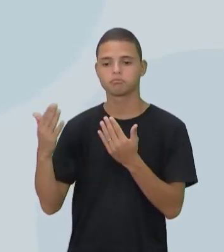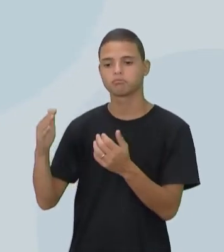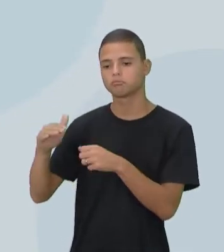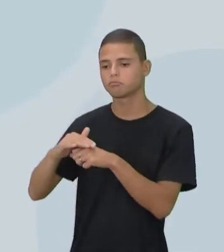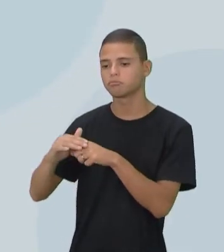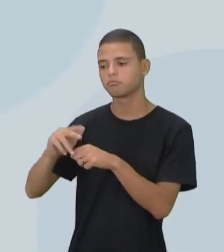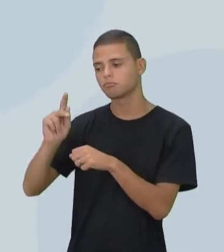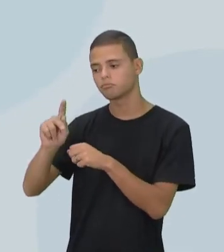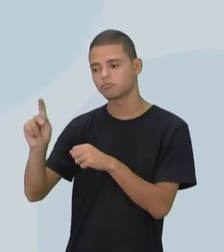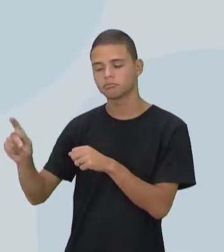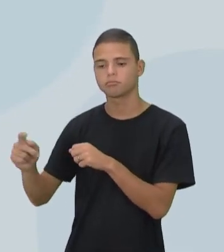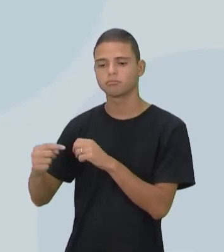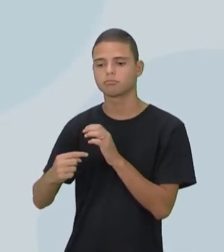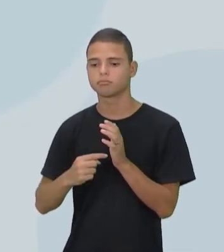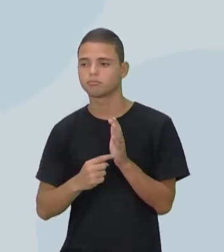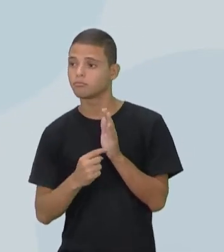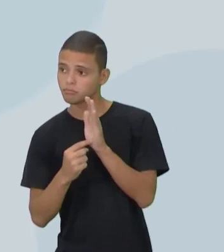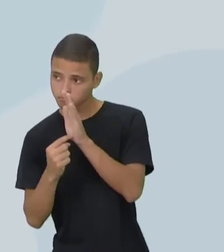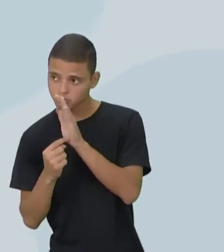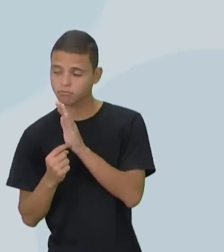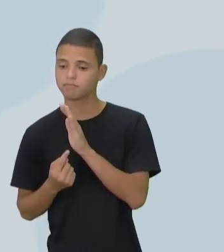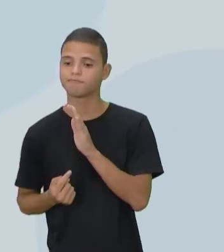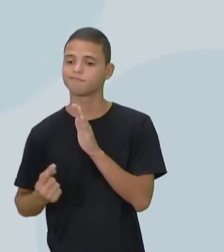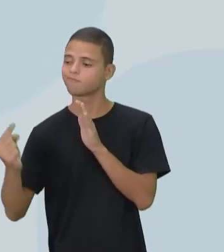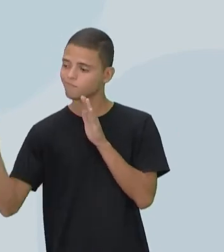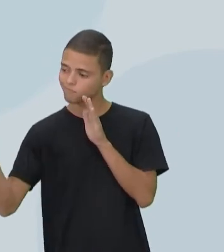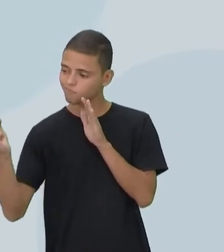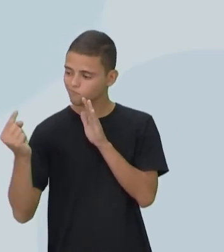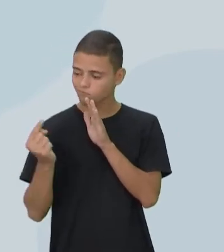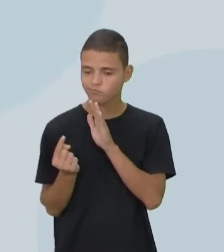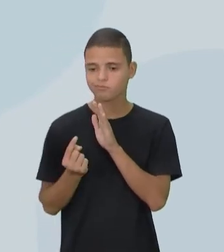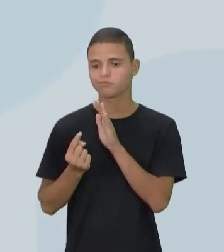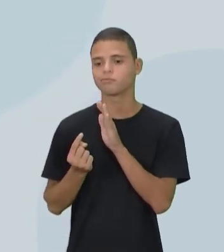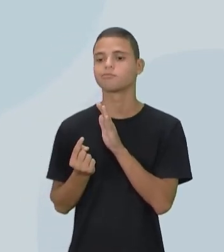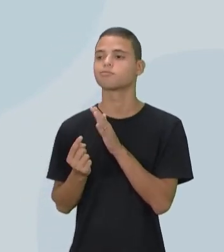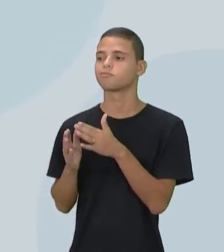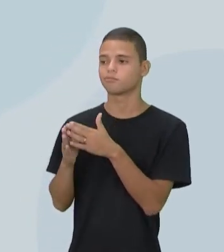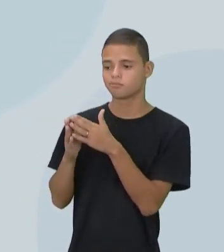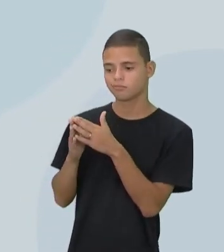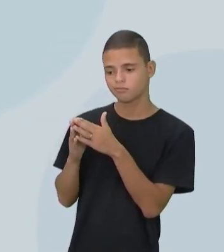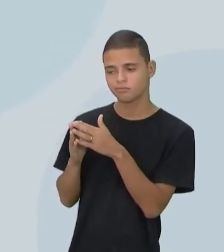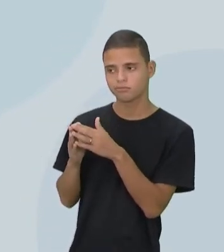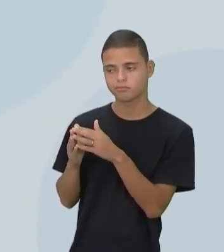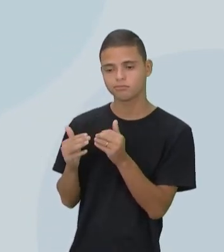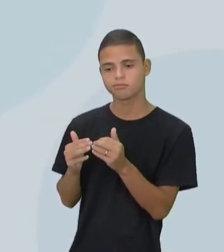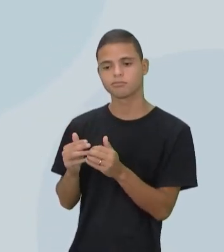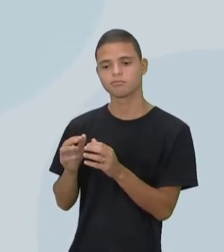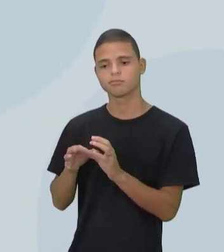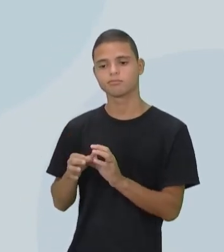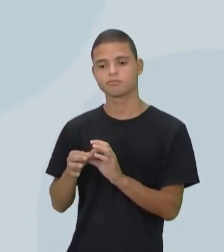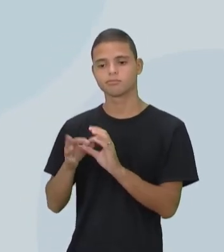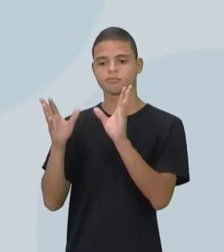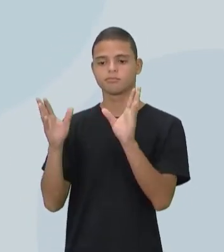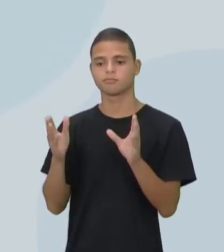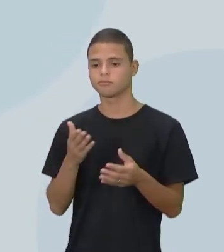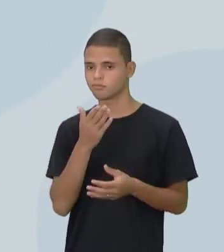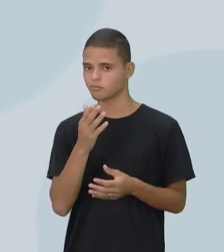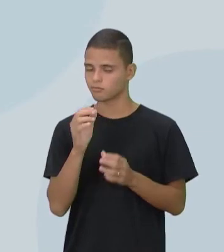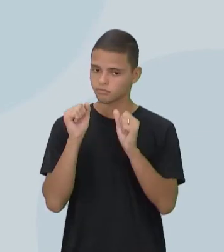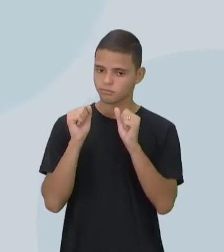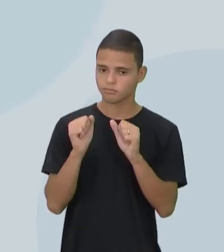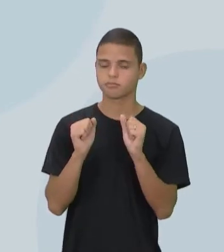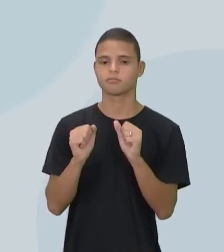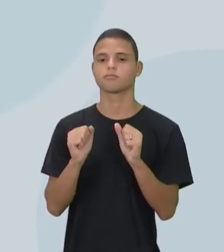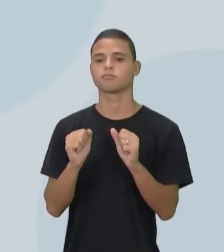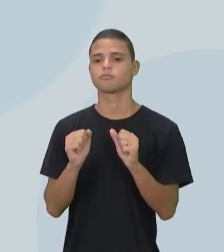o professor, mostrando para o professor, solicitando até uma autorização para você, estudante, possa estar